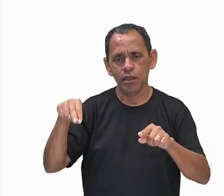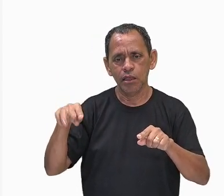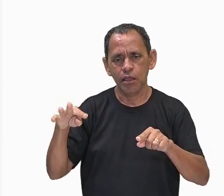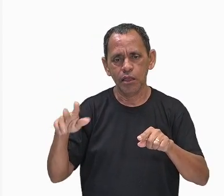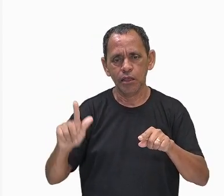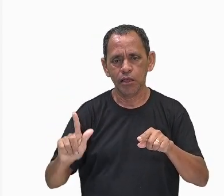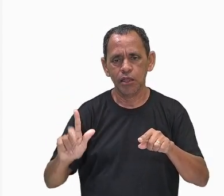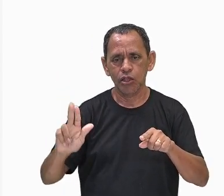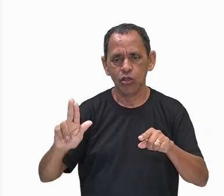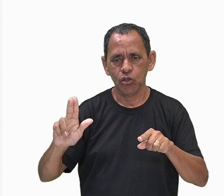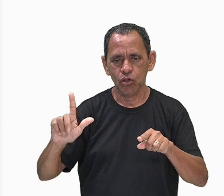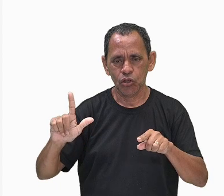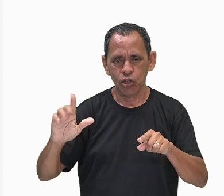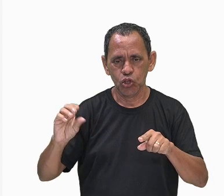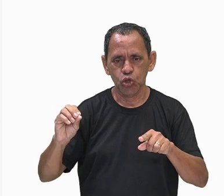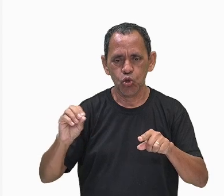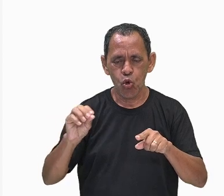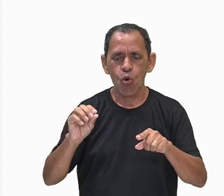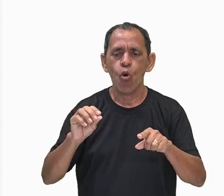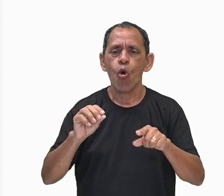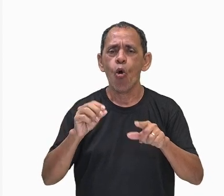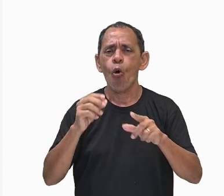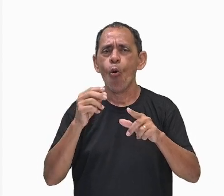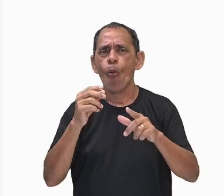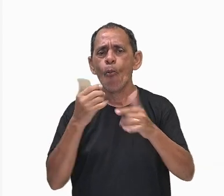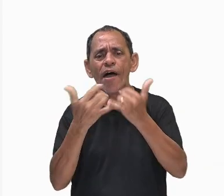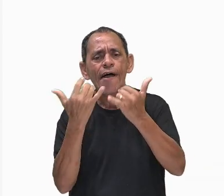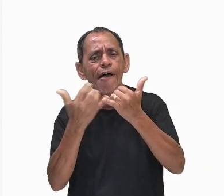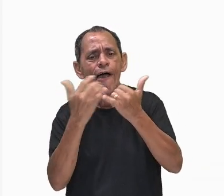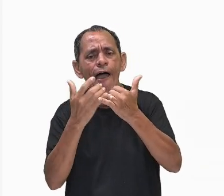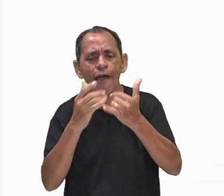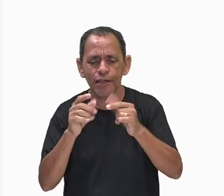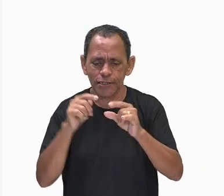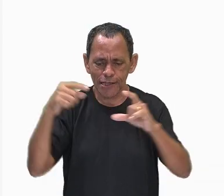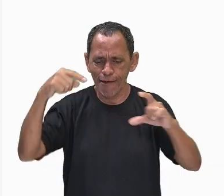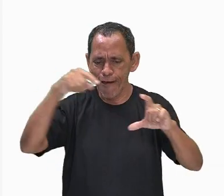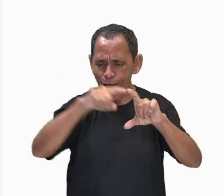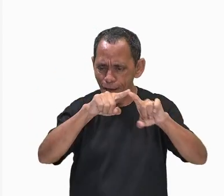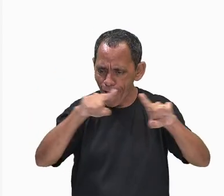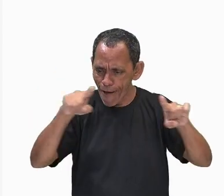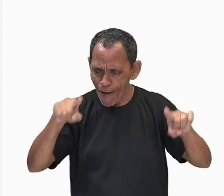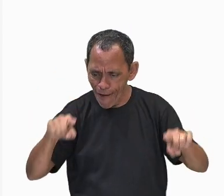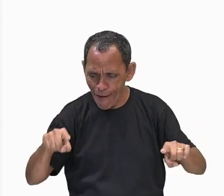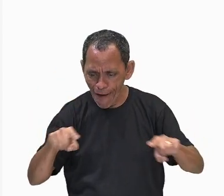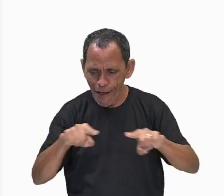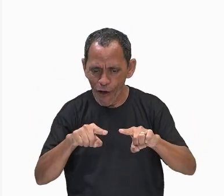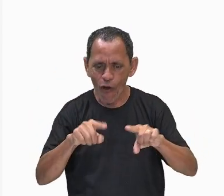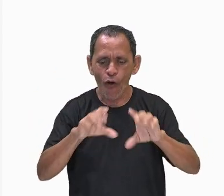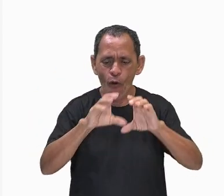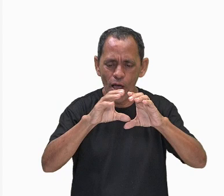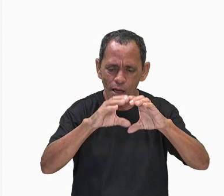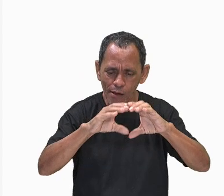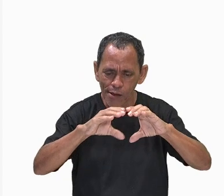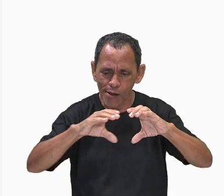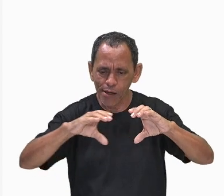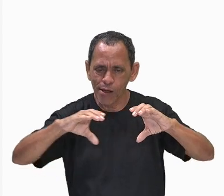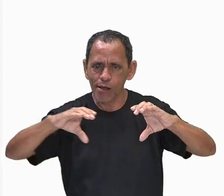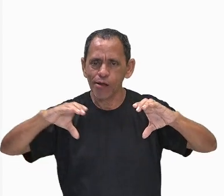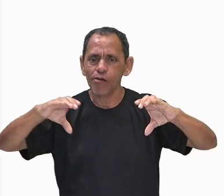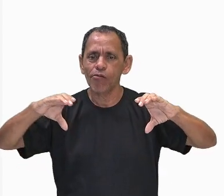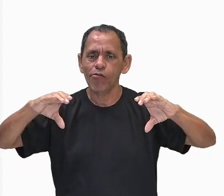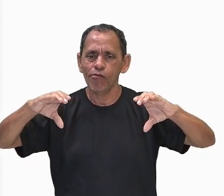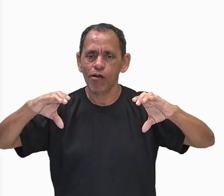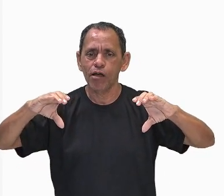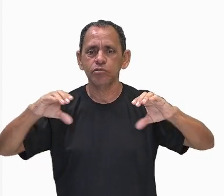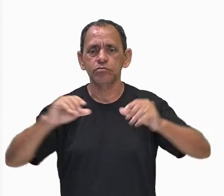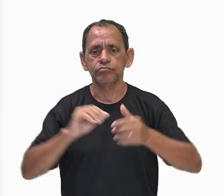curvado, né? Curvado, nós vamos ter aí algo bem interessante que ocorre com essa área lateral. Acompanhe